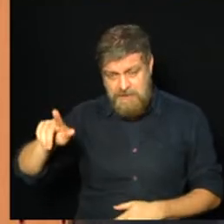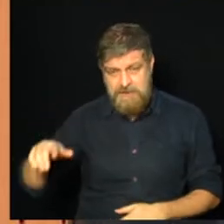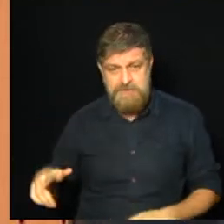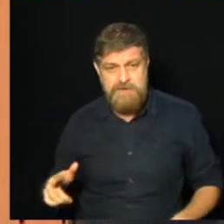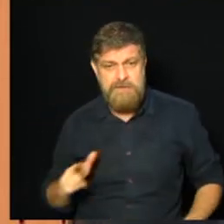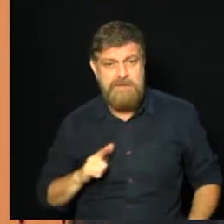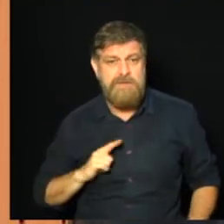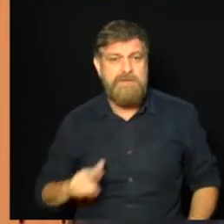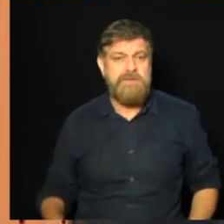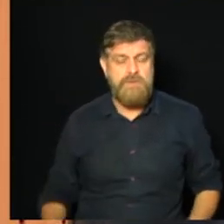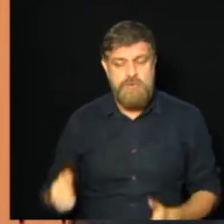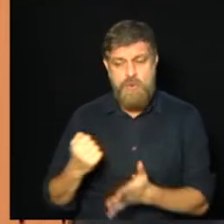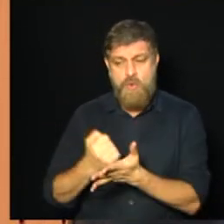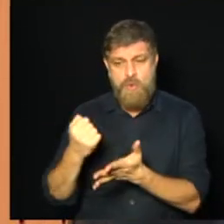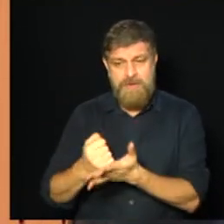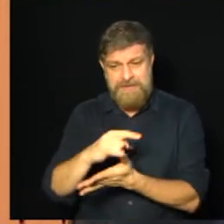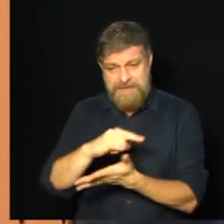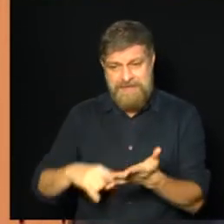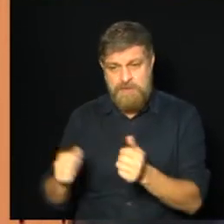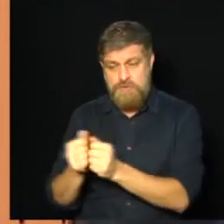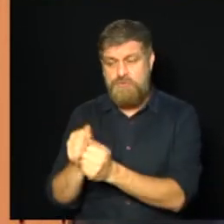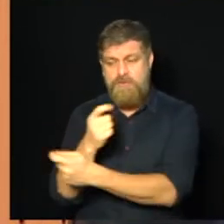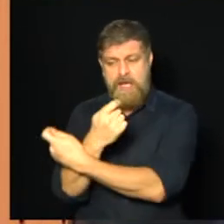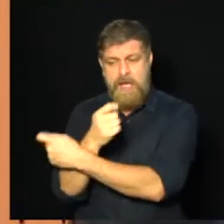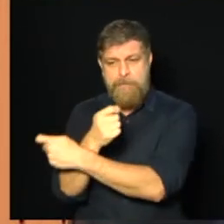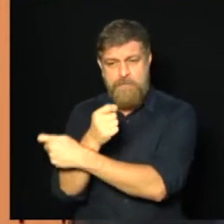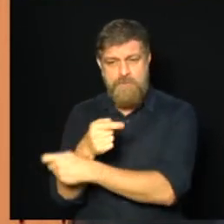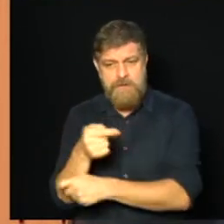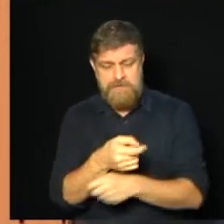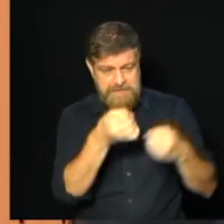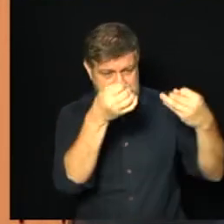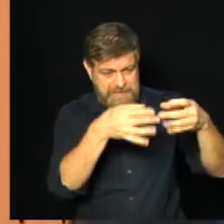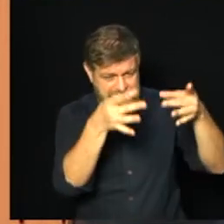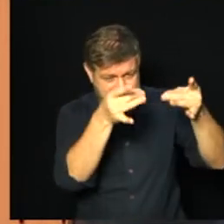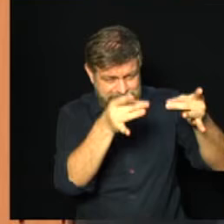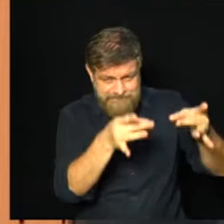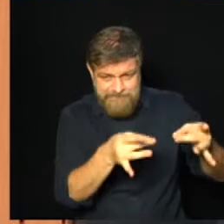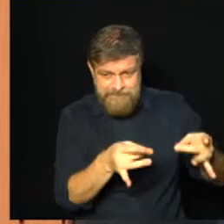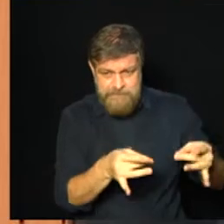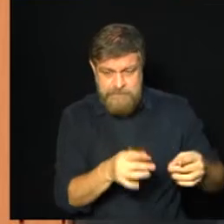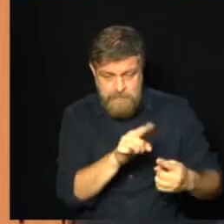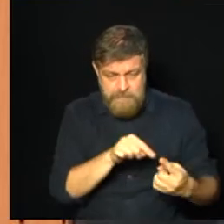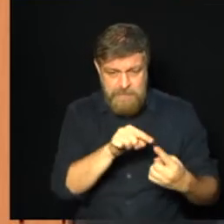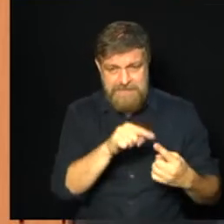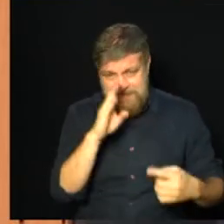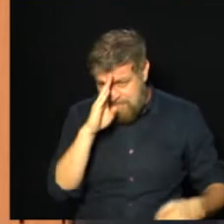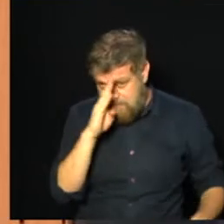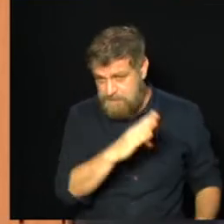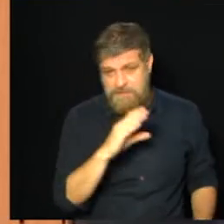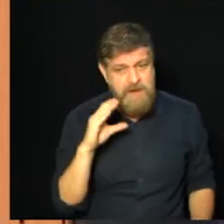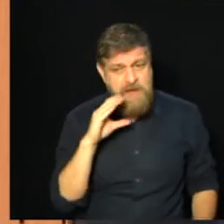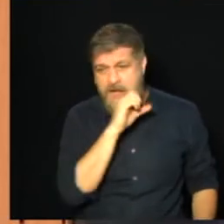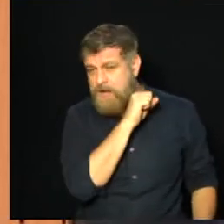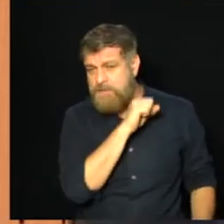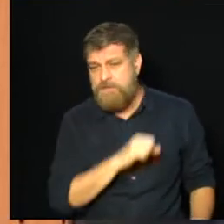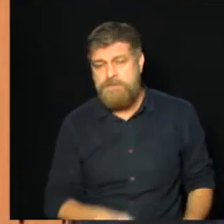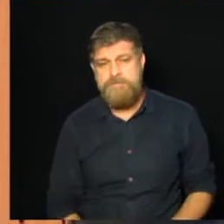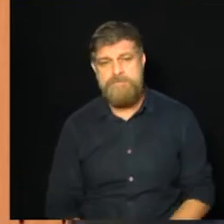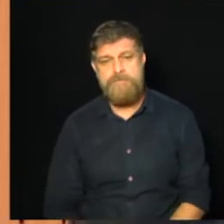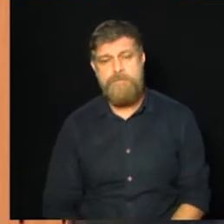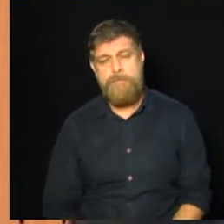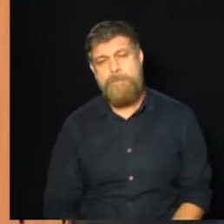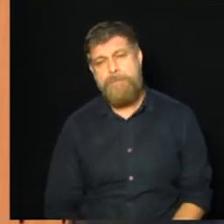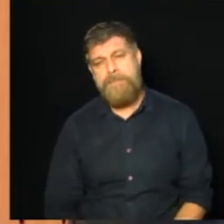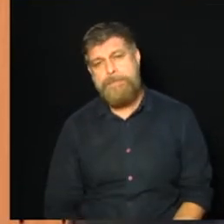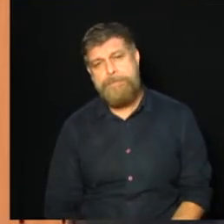do contrato que tem lá com a PUC, só que gostaria que fosse um pouquinho mais objetivo e um